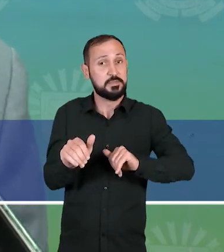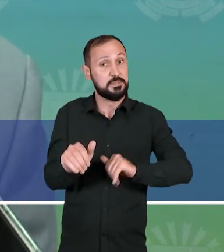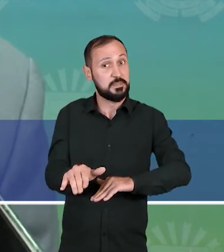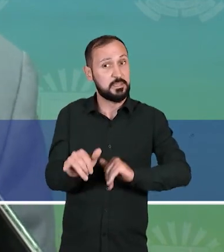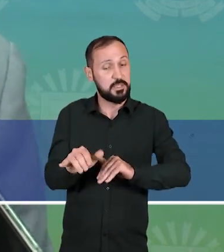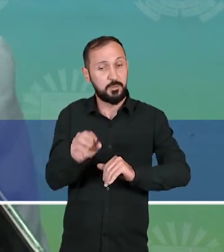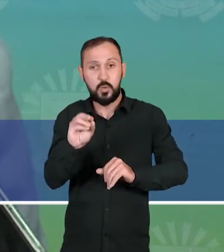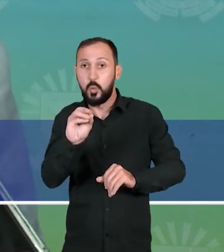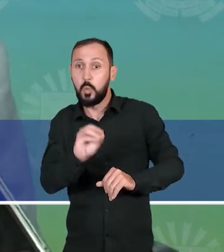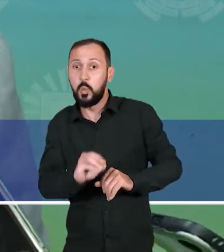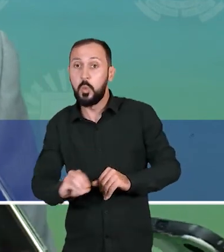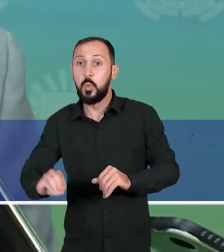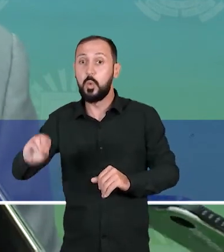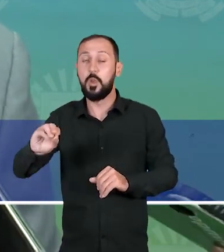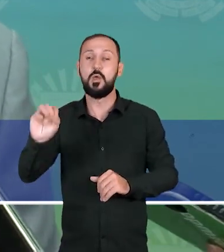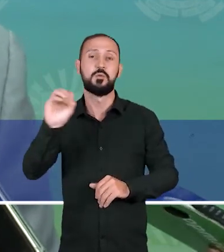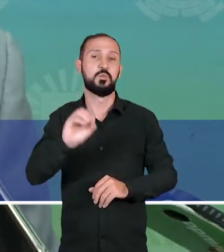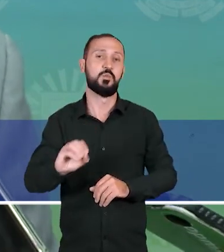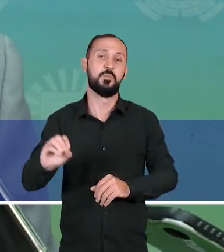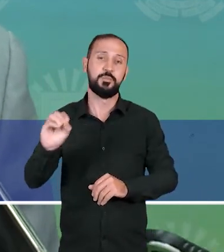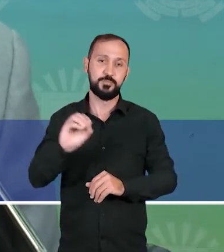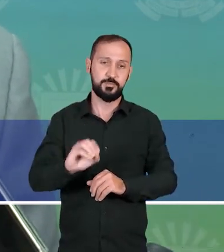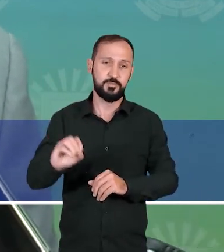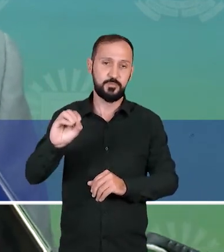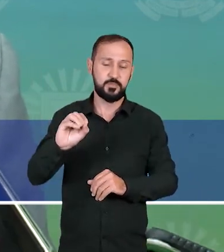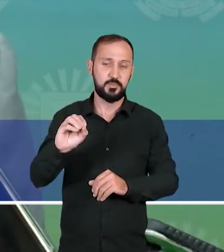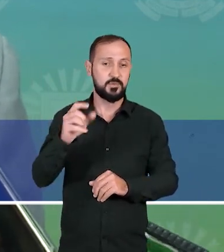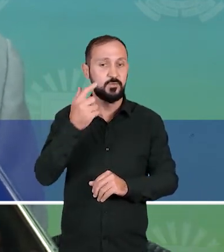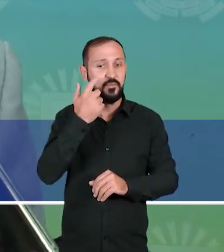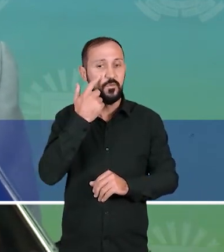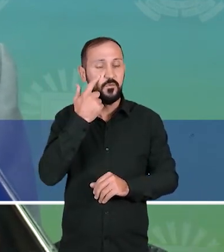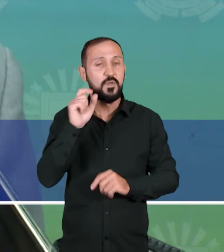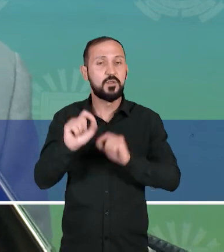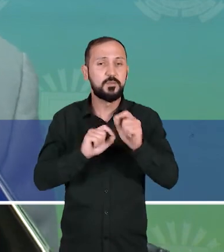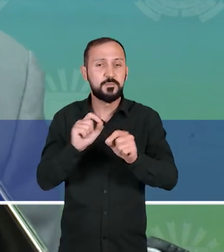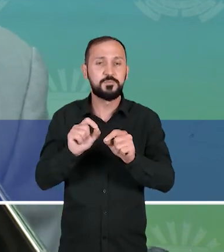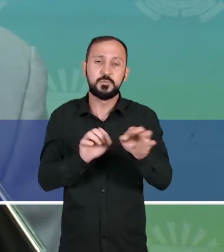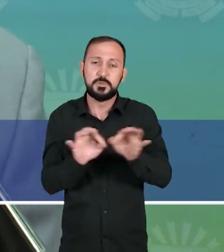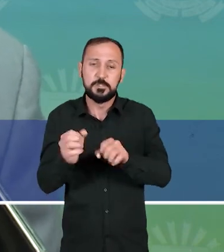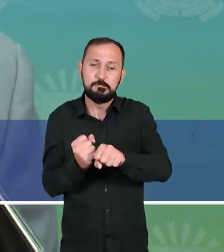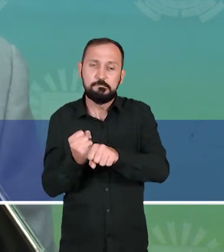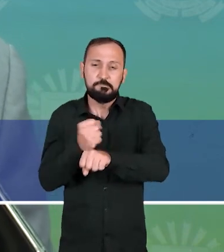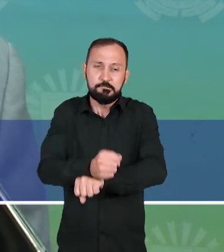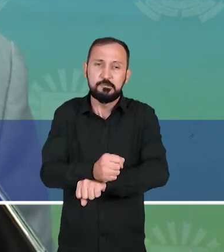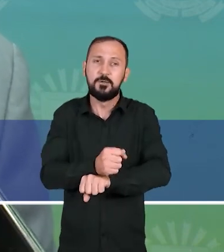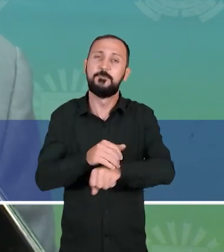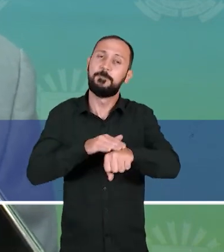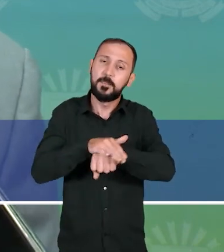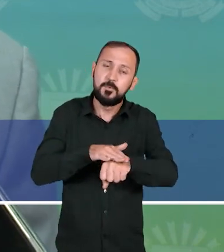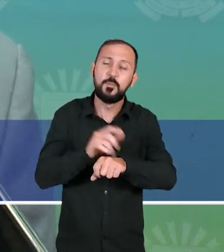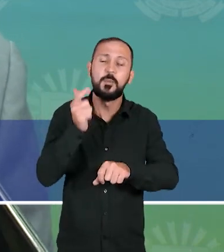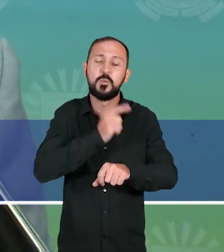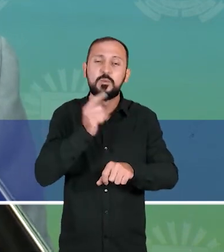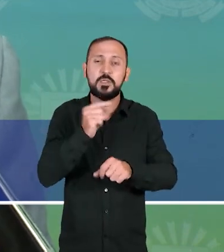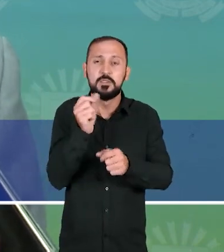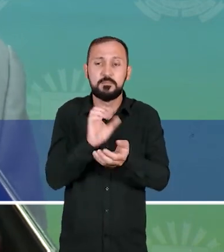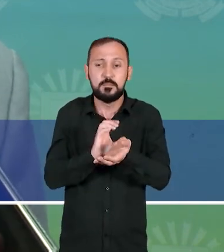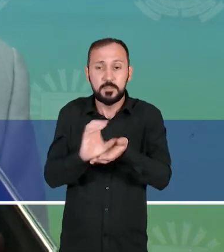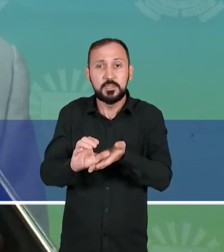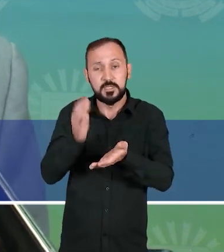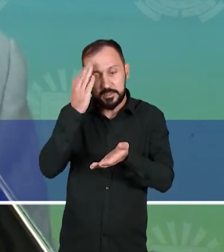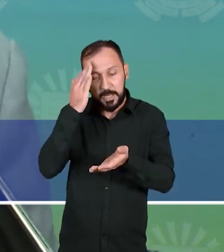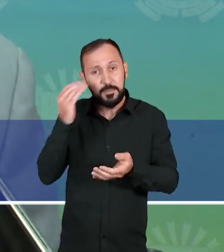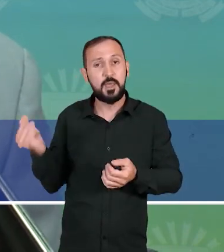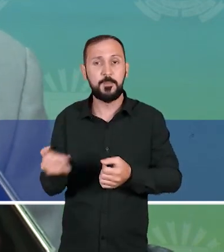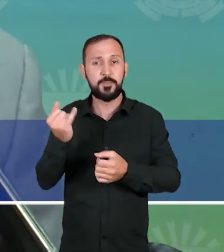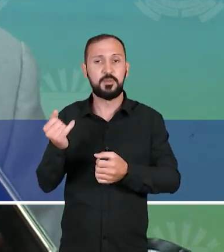essa perspectiva agora vai para outubro, e nós vamos estar aqui envidando todos os esforços para que esses pagamentos, que são